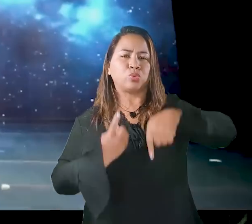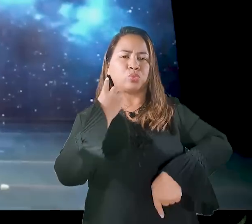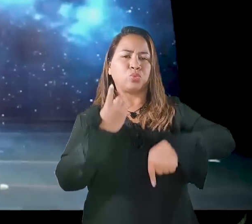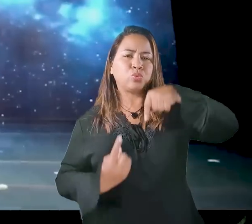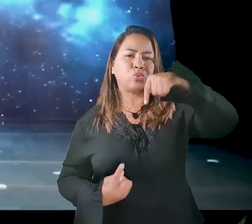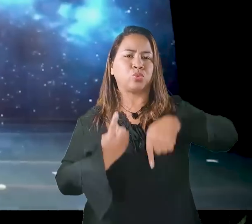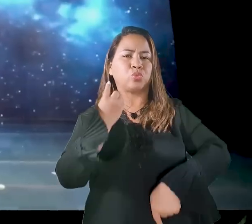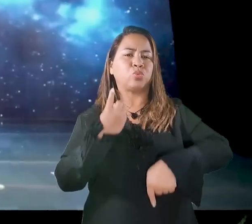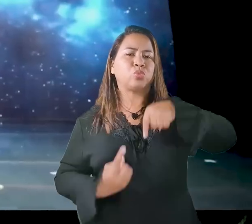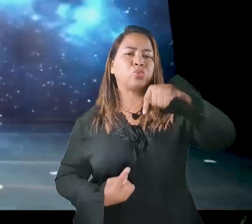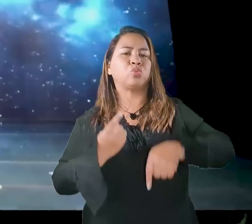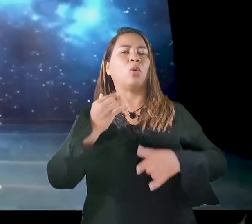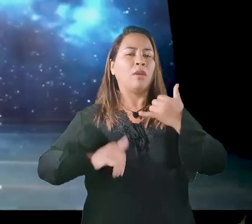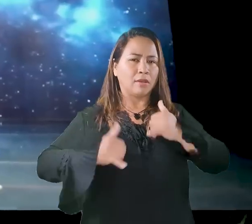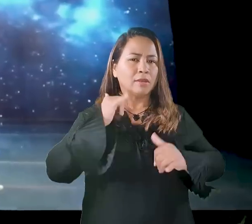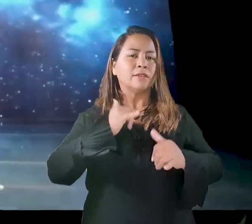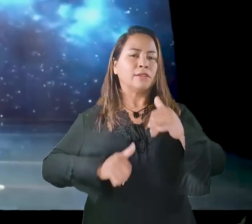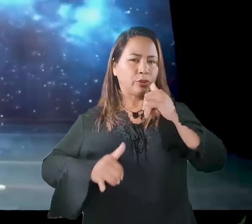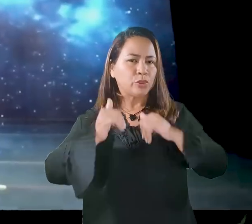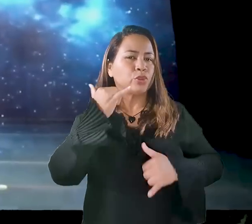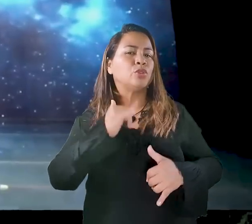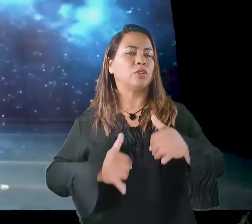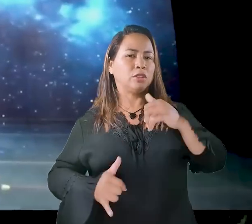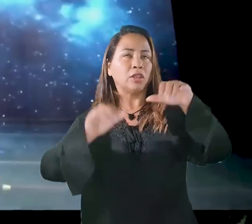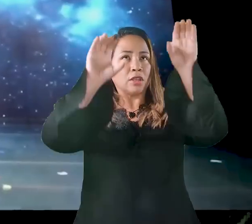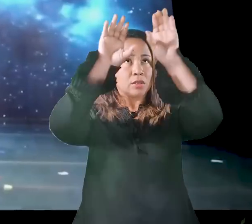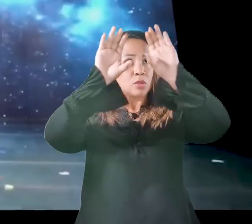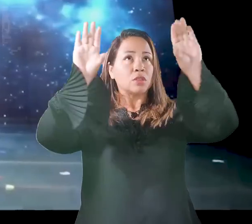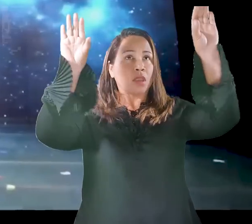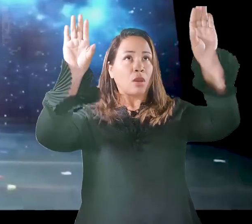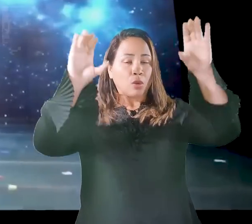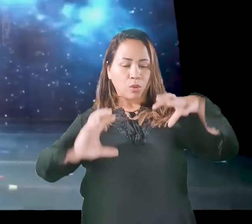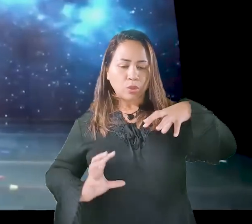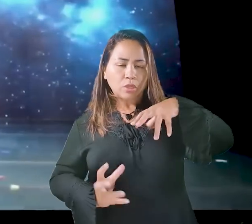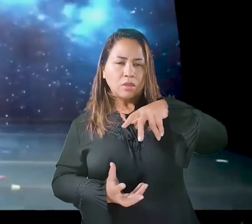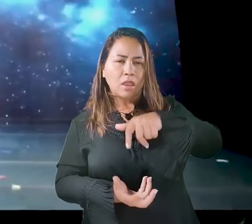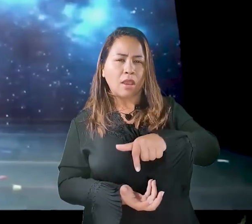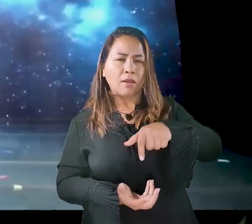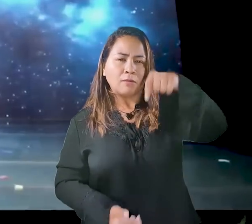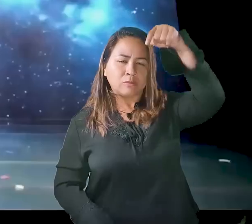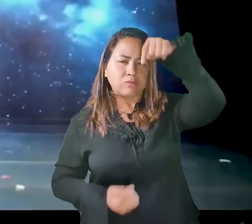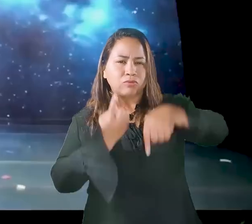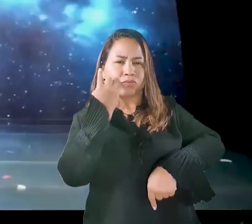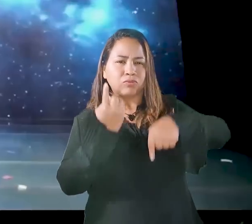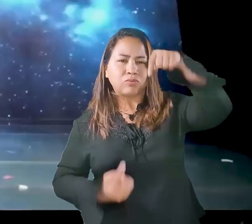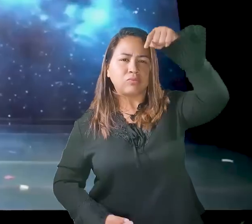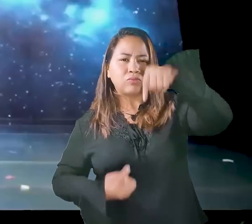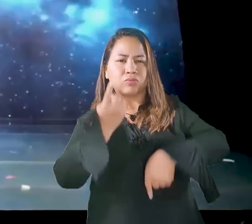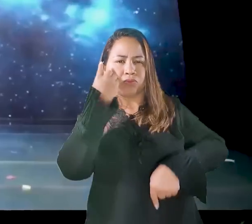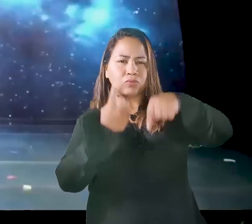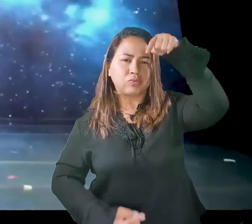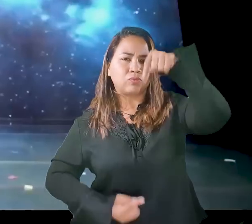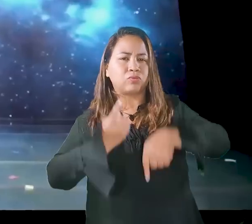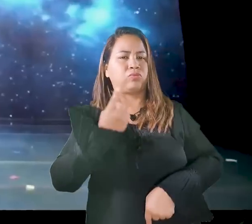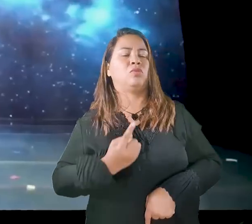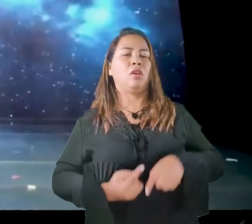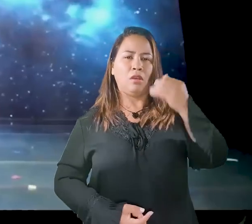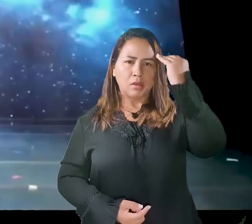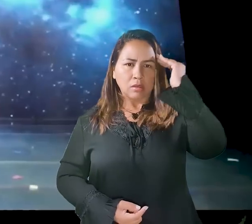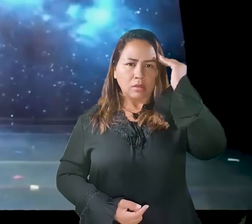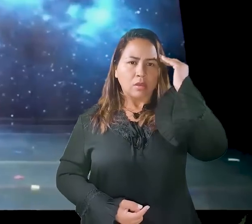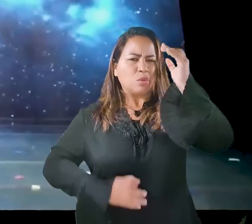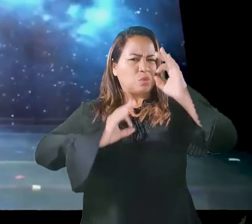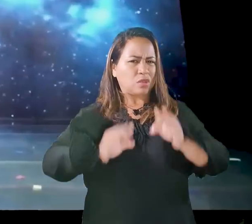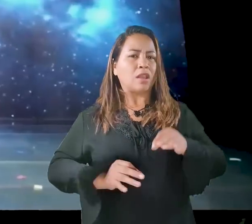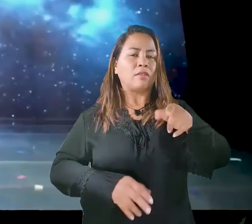terra. Mas essas explicações eu ensino dentro do curso. Se você estiver deitado, se você estiver sentado, faz do jeito que você quiser. O correto